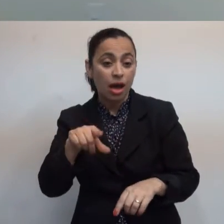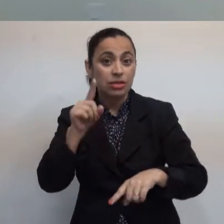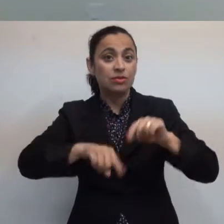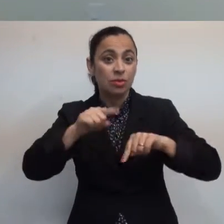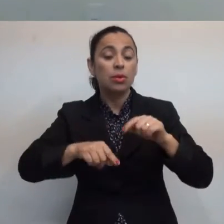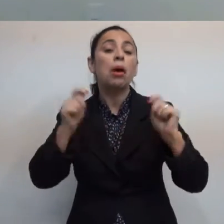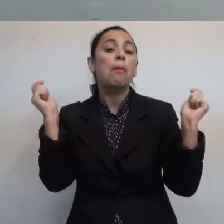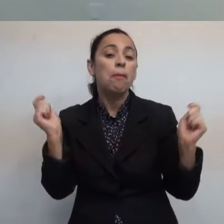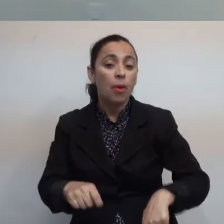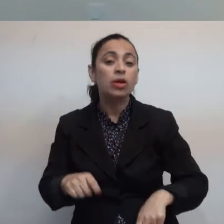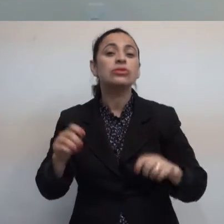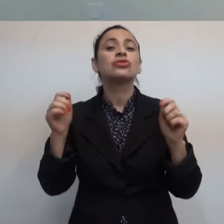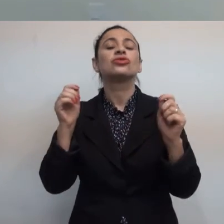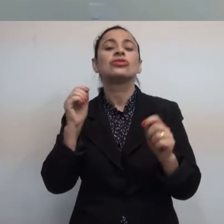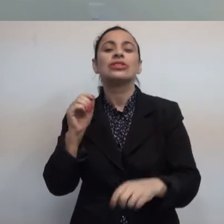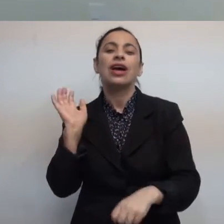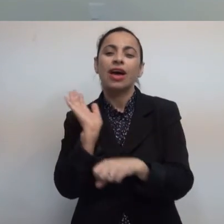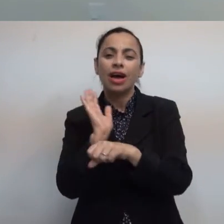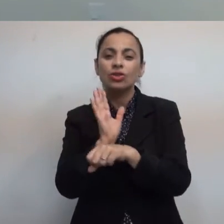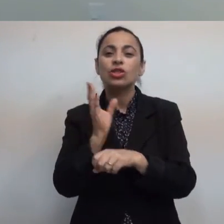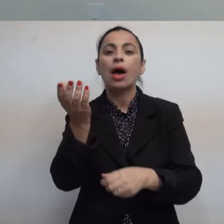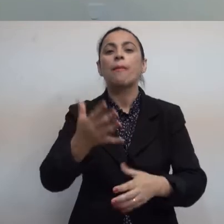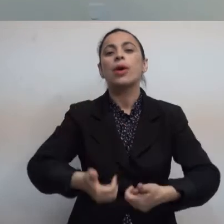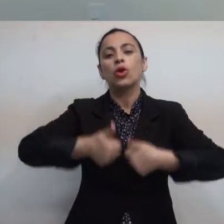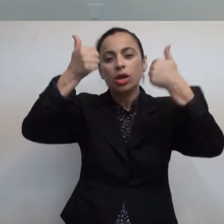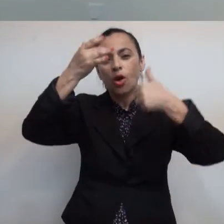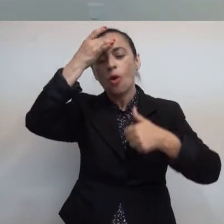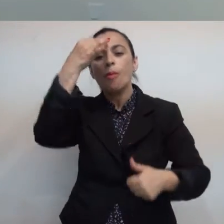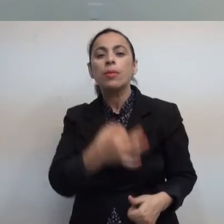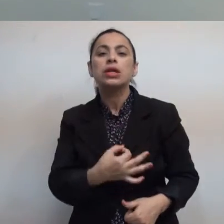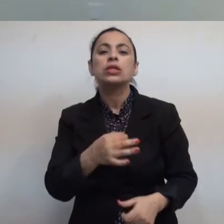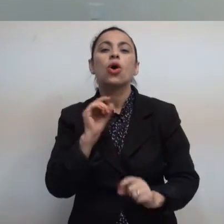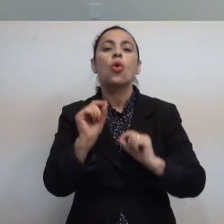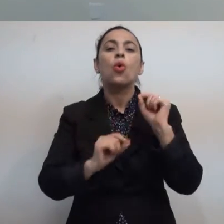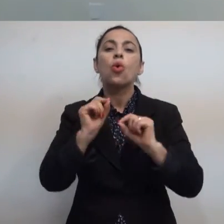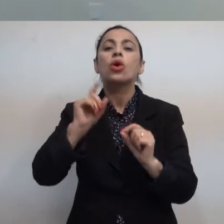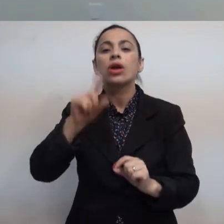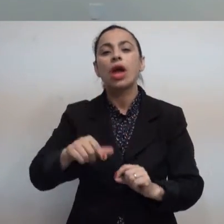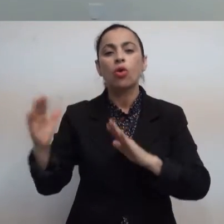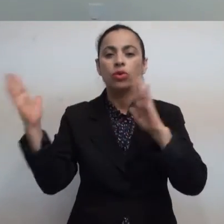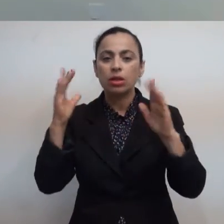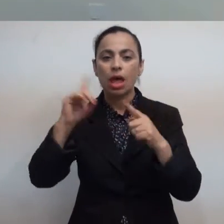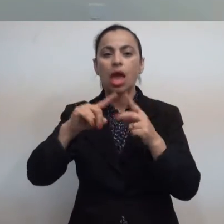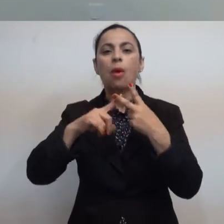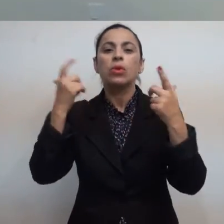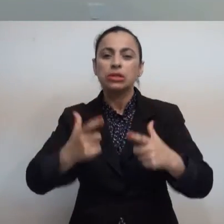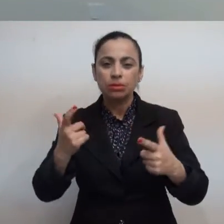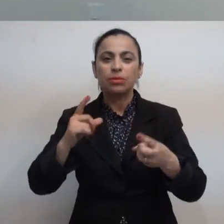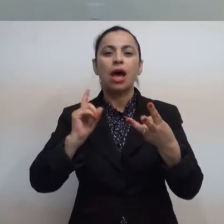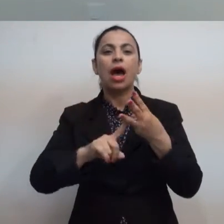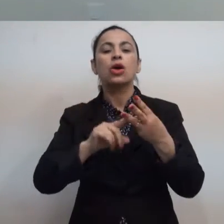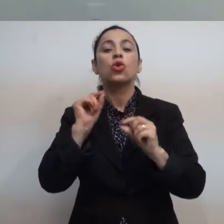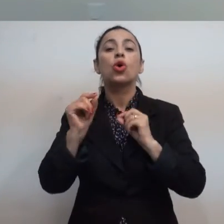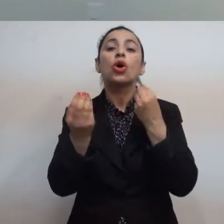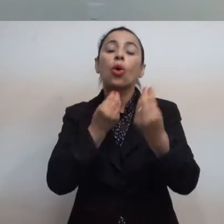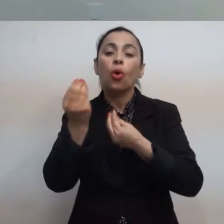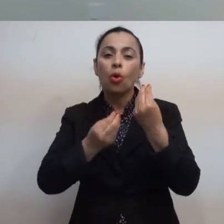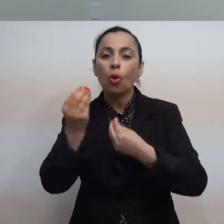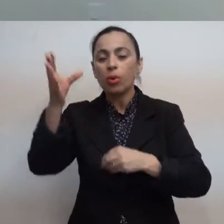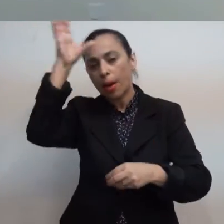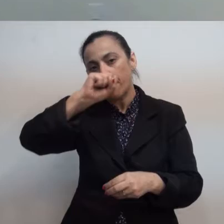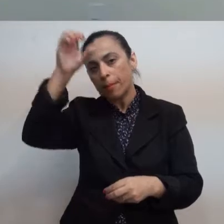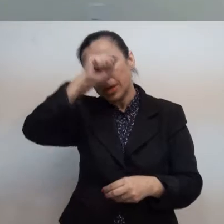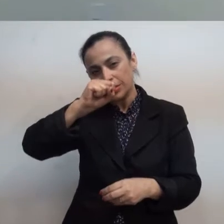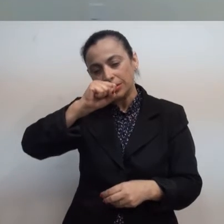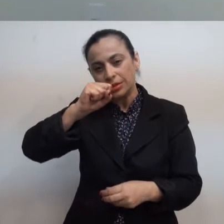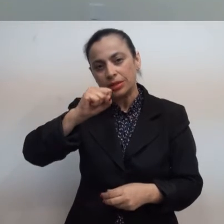XXI, elas podem ajudar na melhoria da compreensão do que é um tempo, do que é um espaço